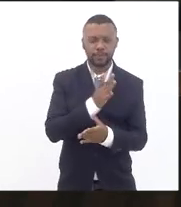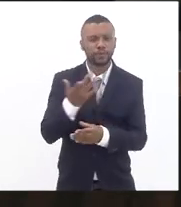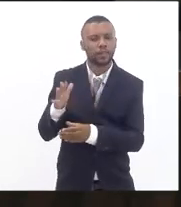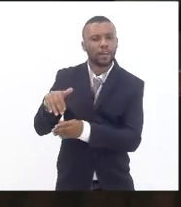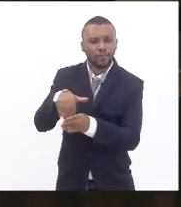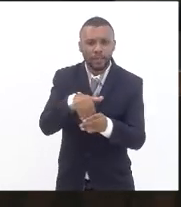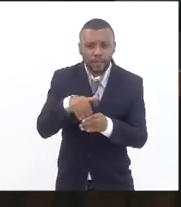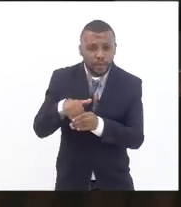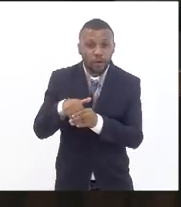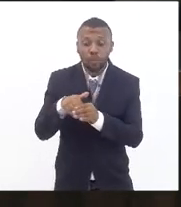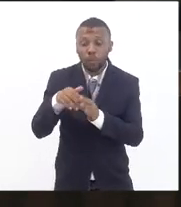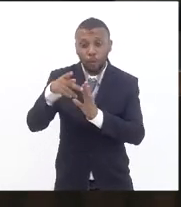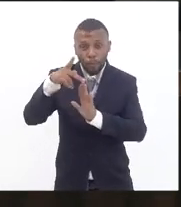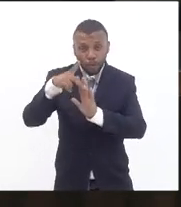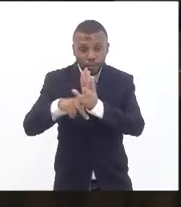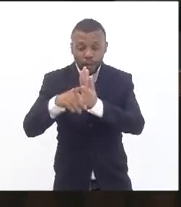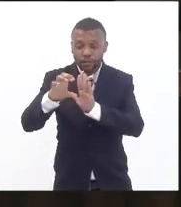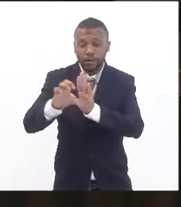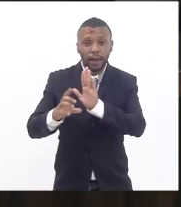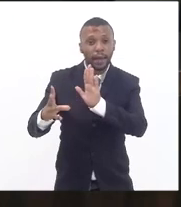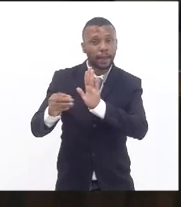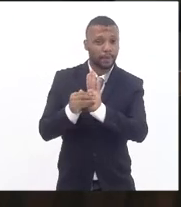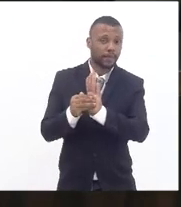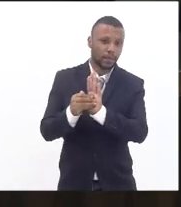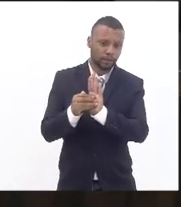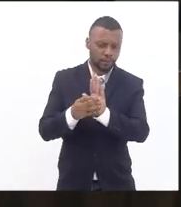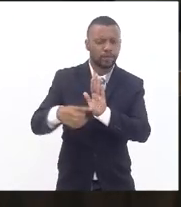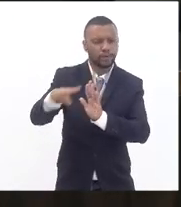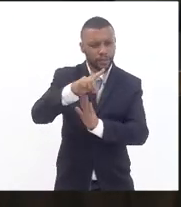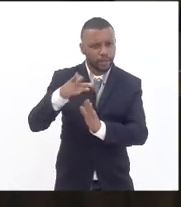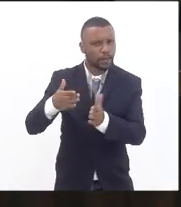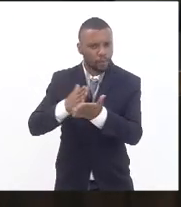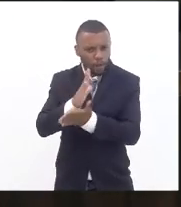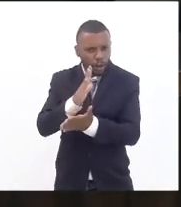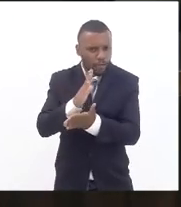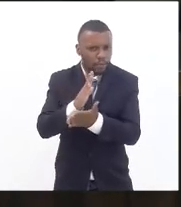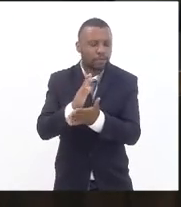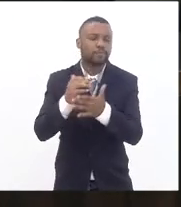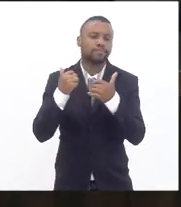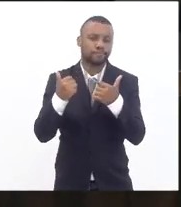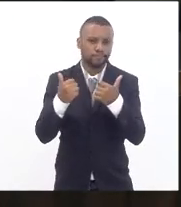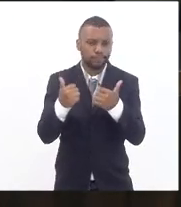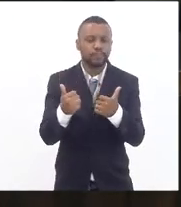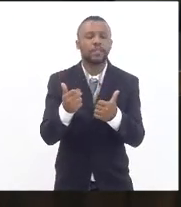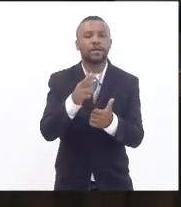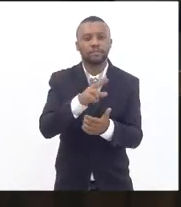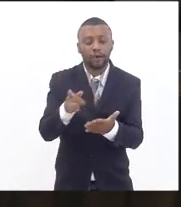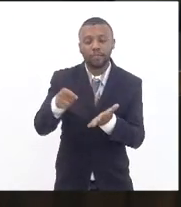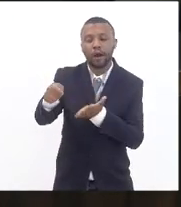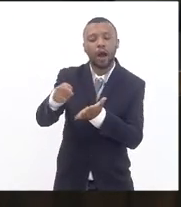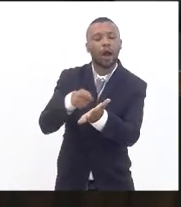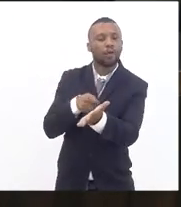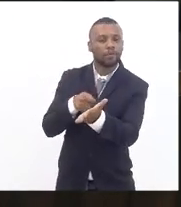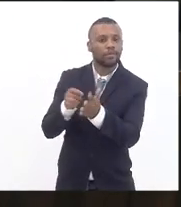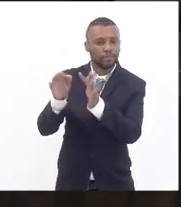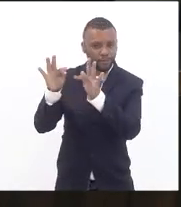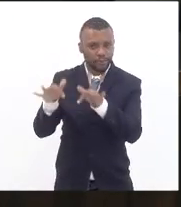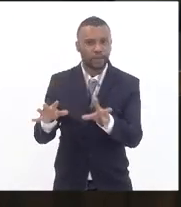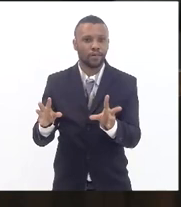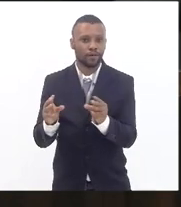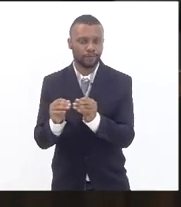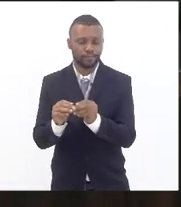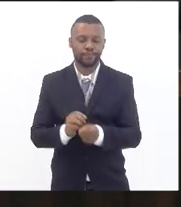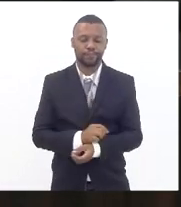assim emendado. Senhores que aprovam, permaneçam como estão. Aprovado, vai a redação final.